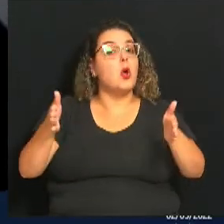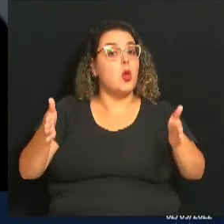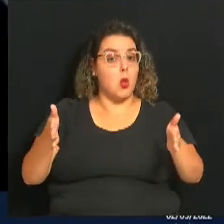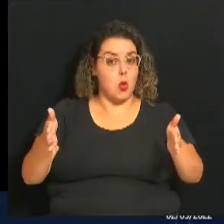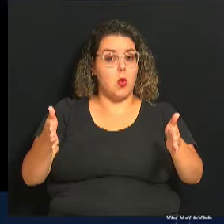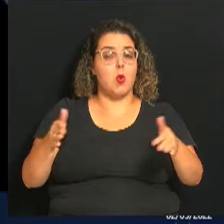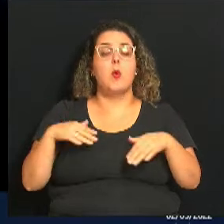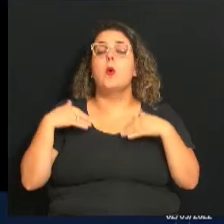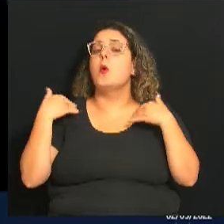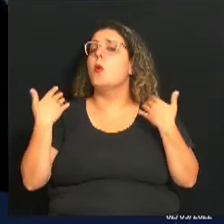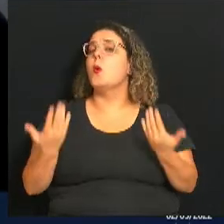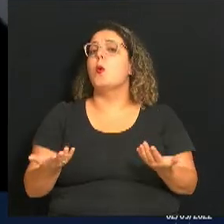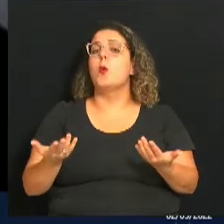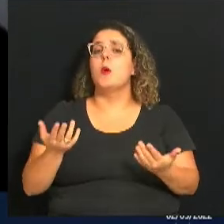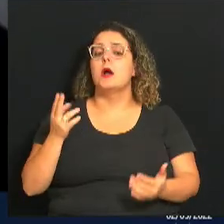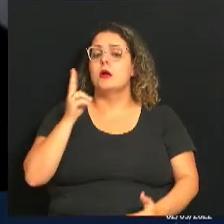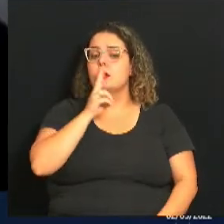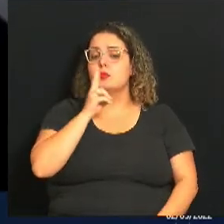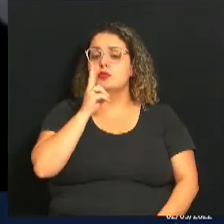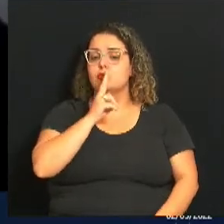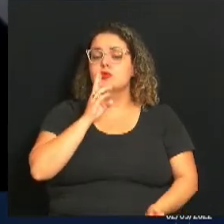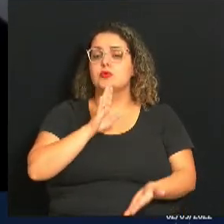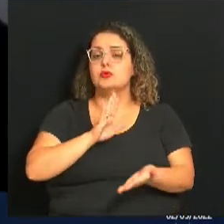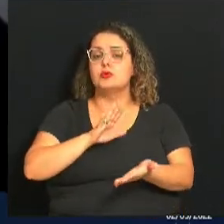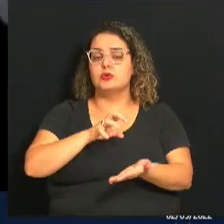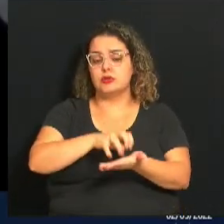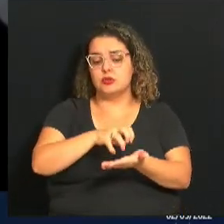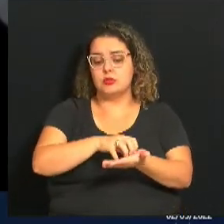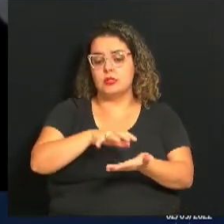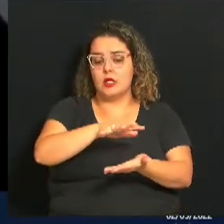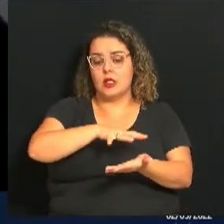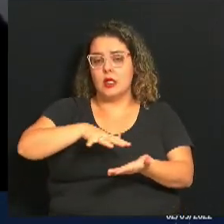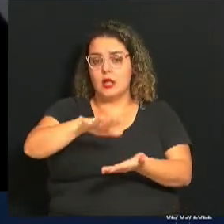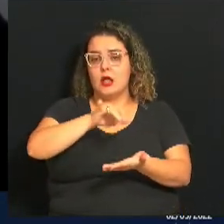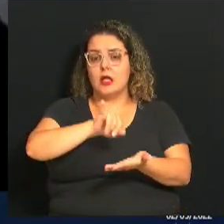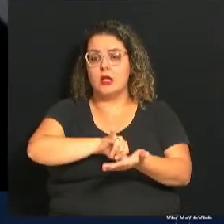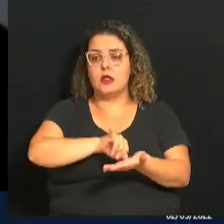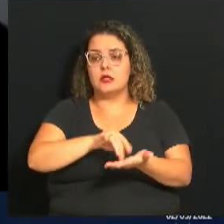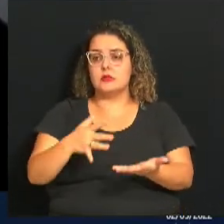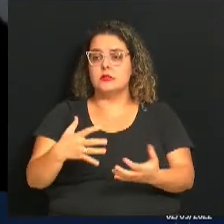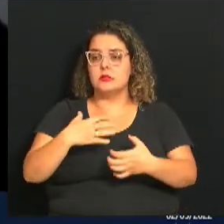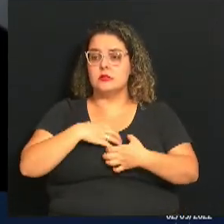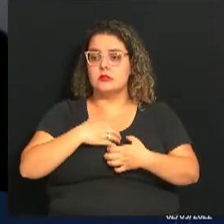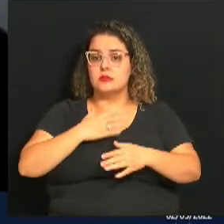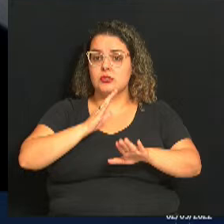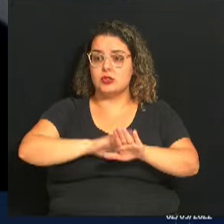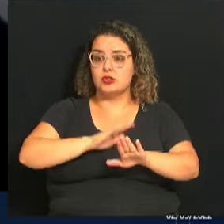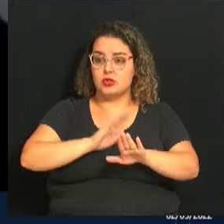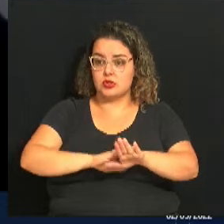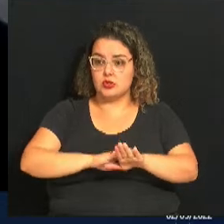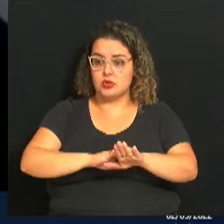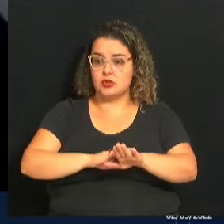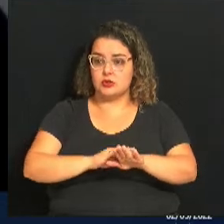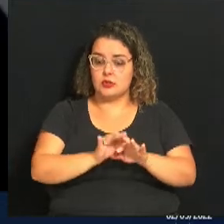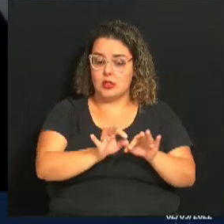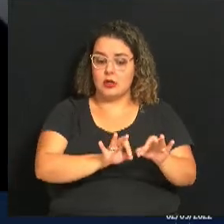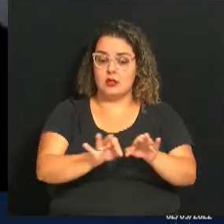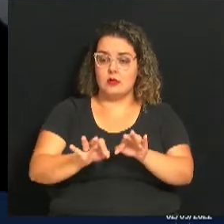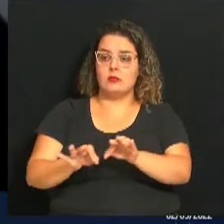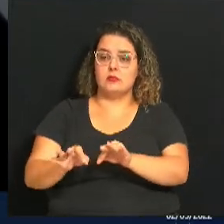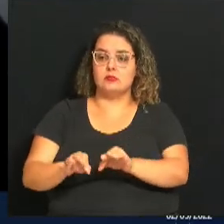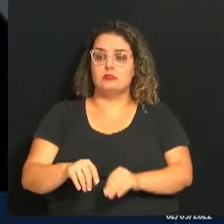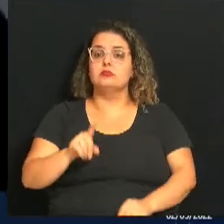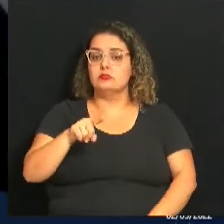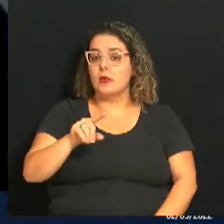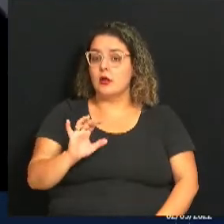ações emergenciais na região central. É justamente para a população sentir que aquelas ações dentro desse plano, elas vão acontecer até